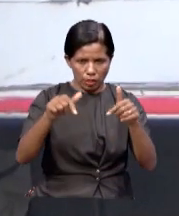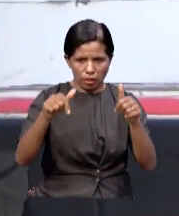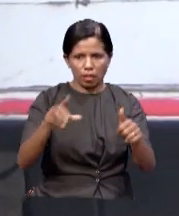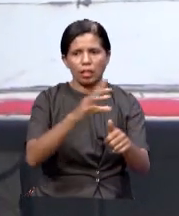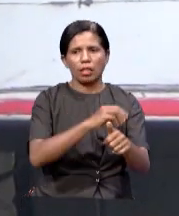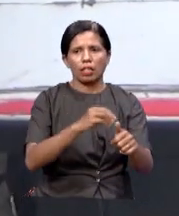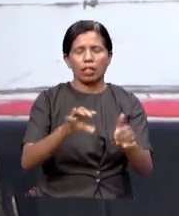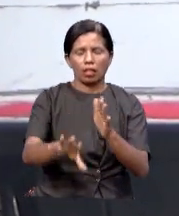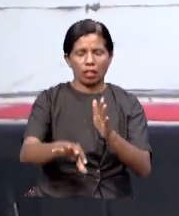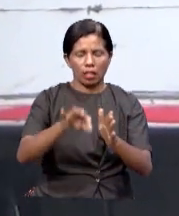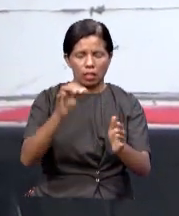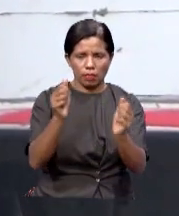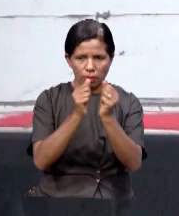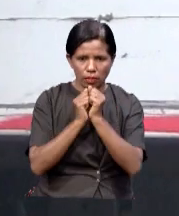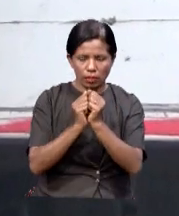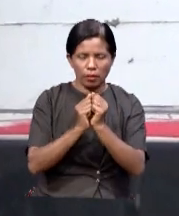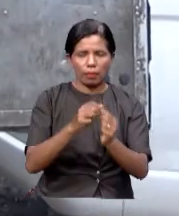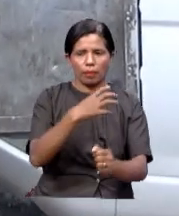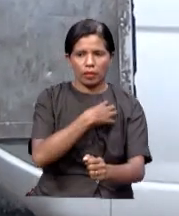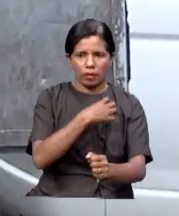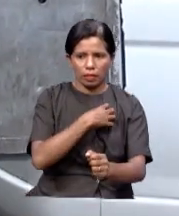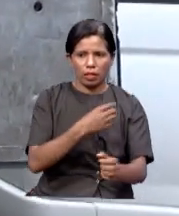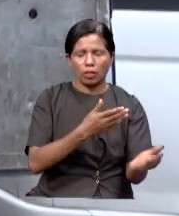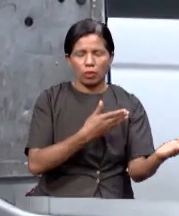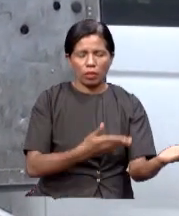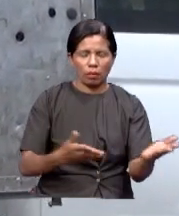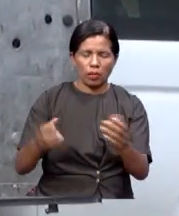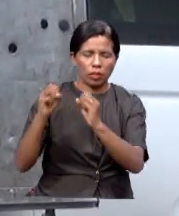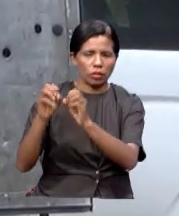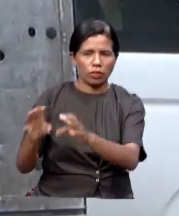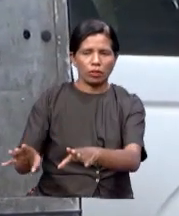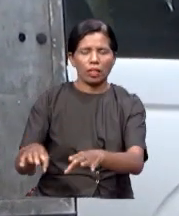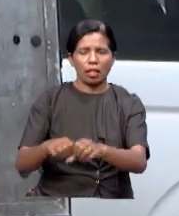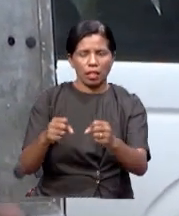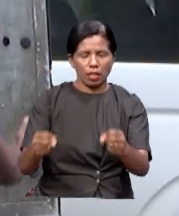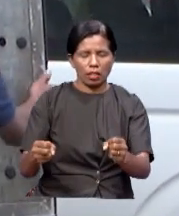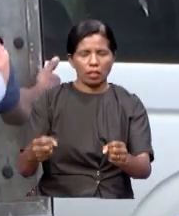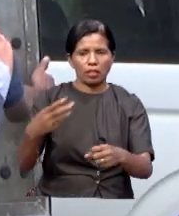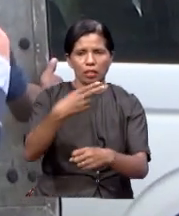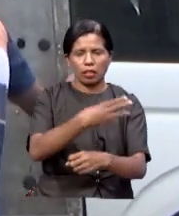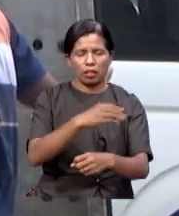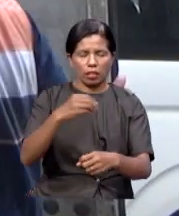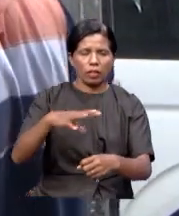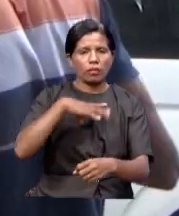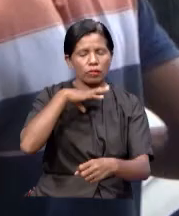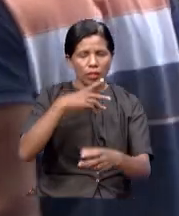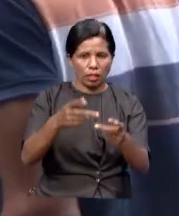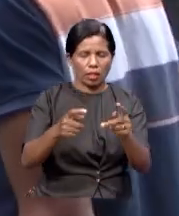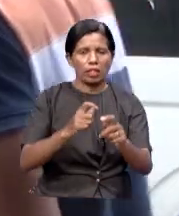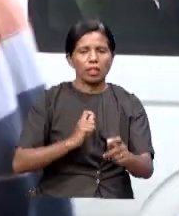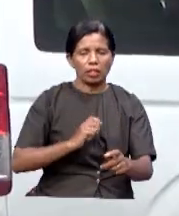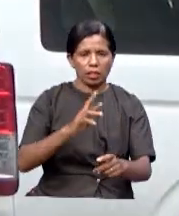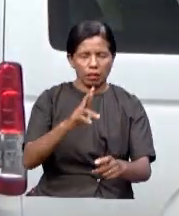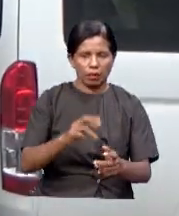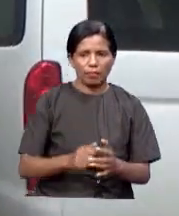Operação nebe retan acompanhamento usi peniteli, halo destruição ba produto Sira ne, e a centro Lício Tibar. Ato é nem